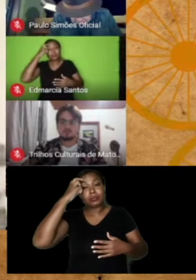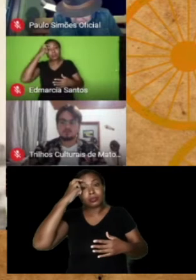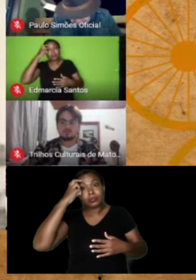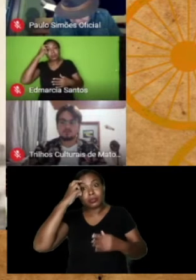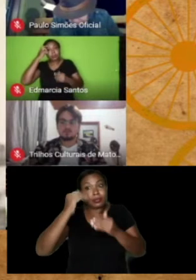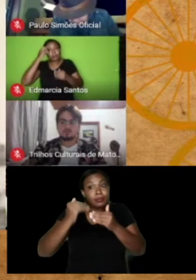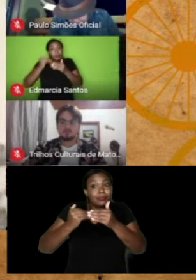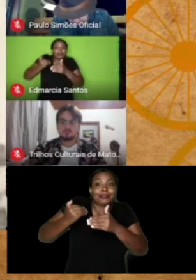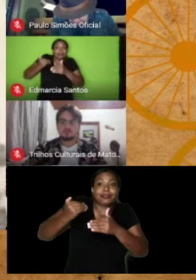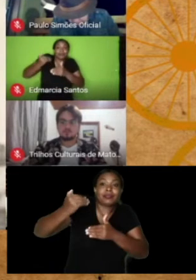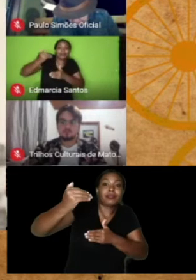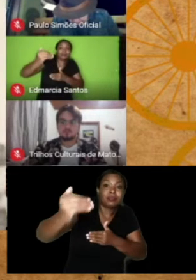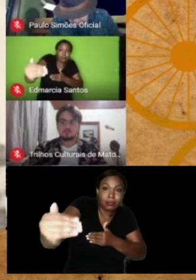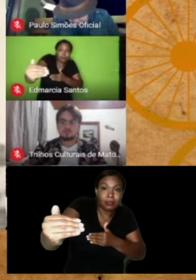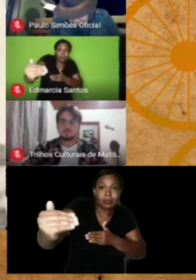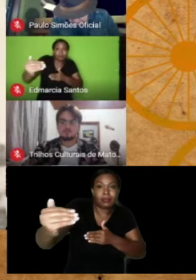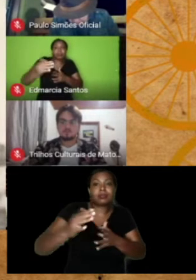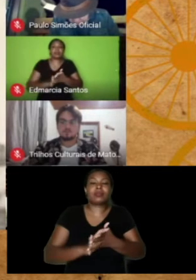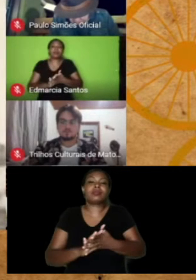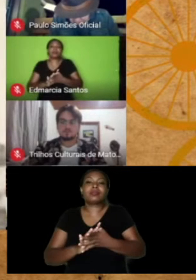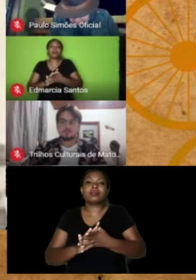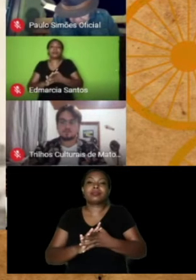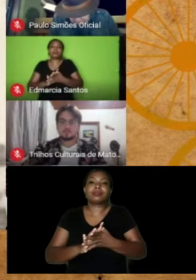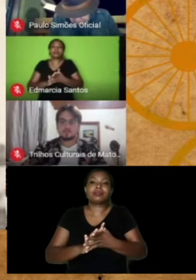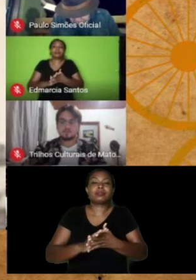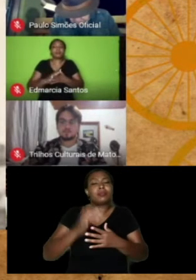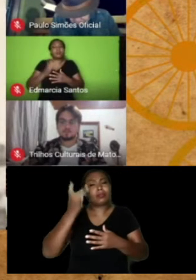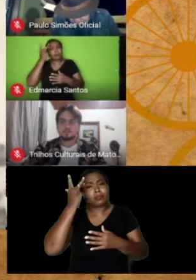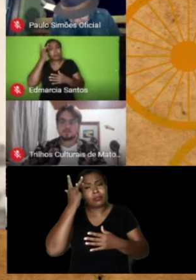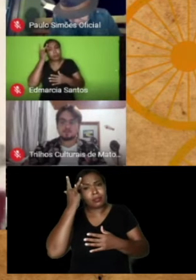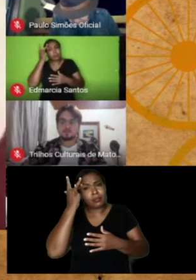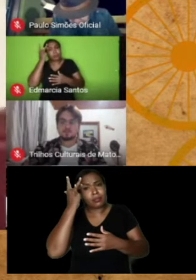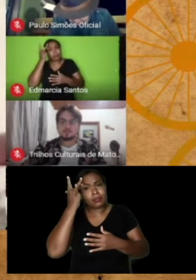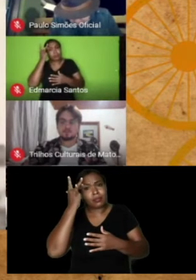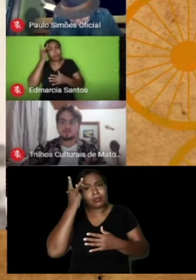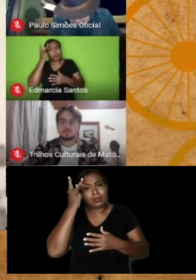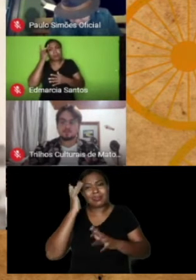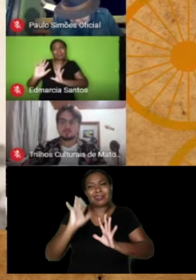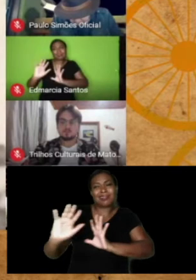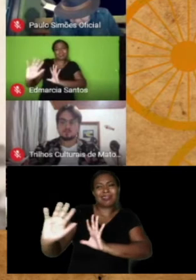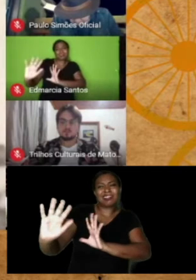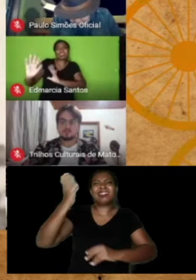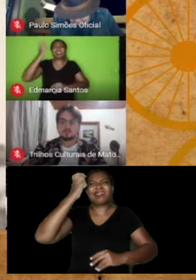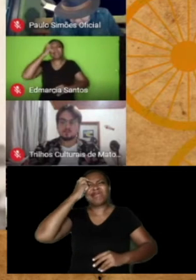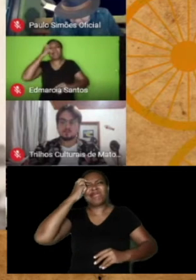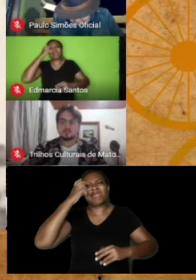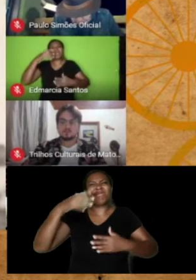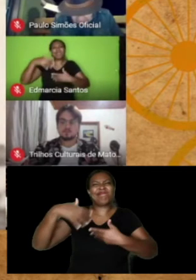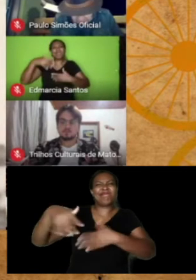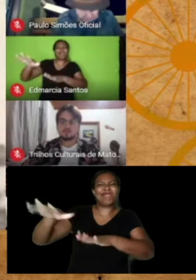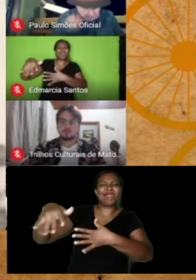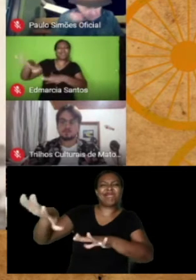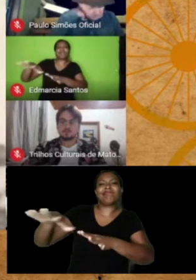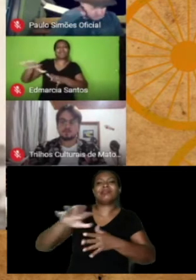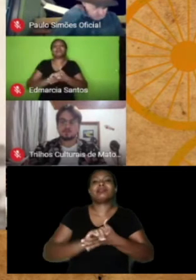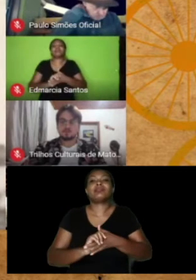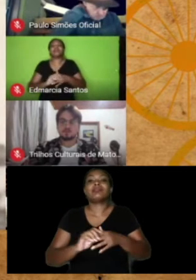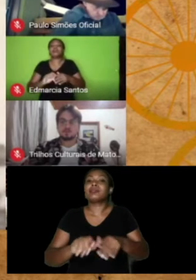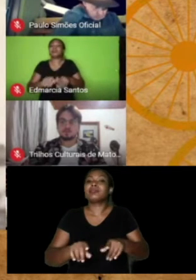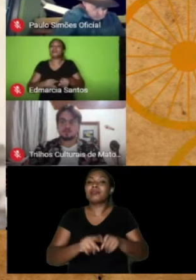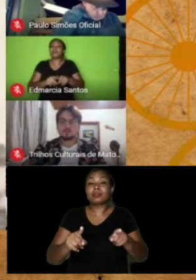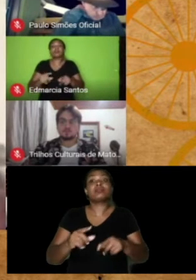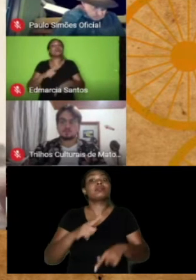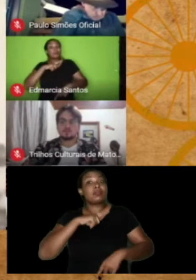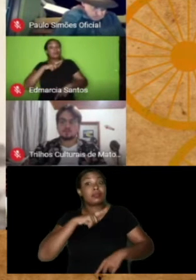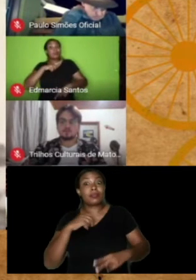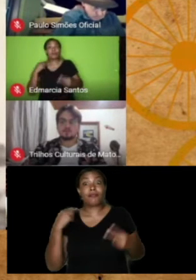além do que a mera factualidade, né, de achar que é apenas um produtinho onde a gente vai colocar, mas que tem valores, né,